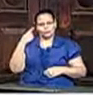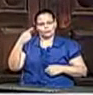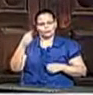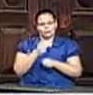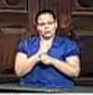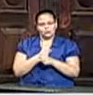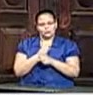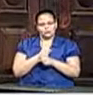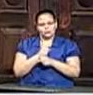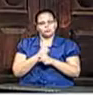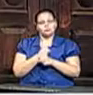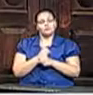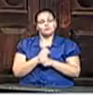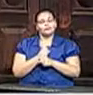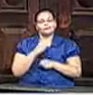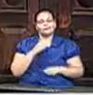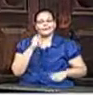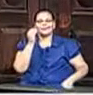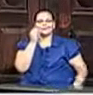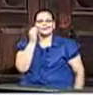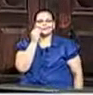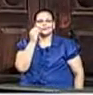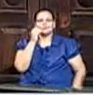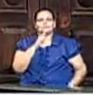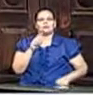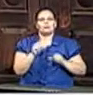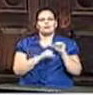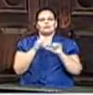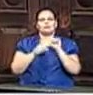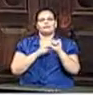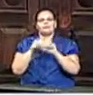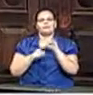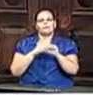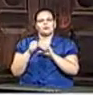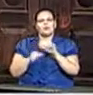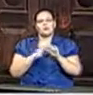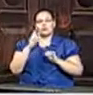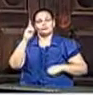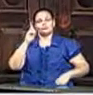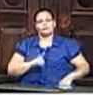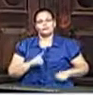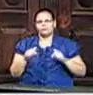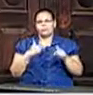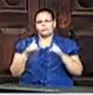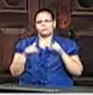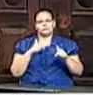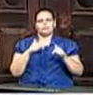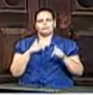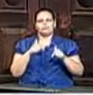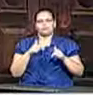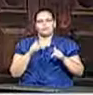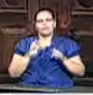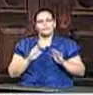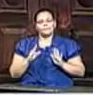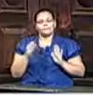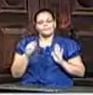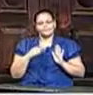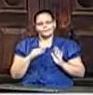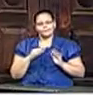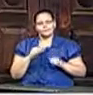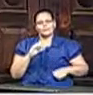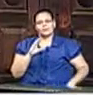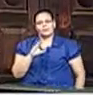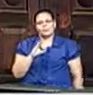houve a tentativa não de modificar os direitos trabalhistas, cláusulas